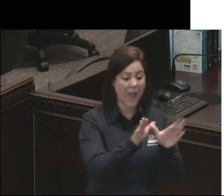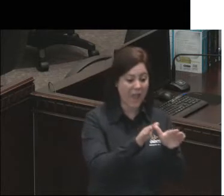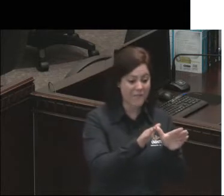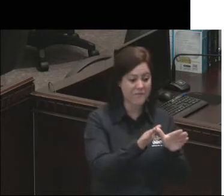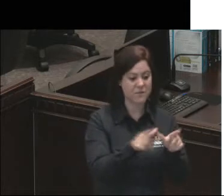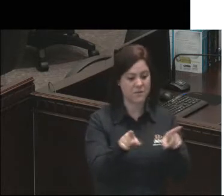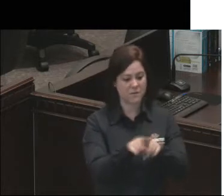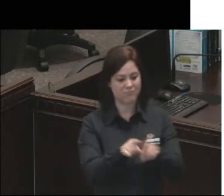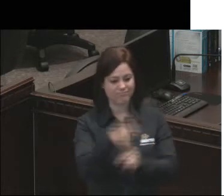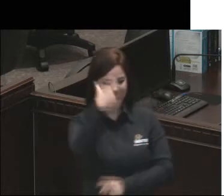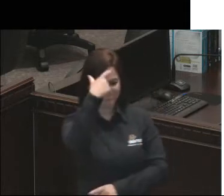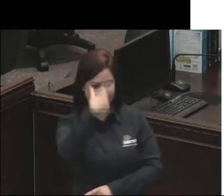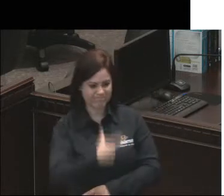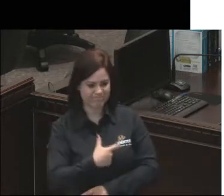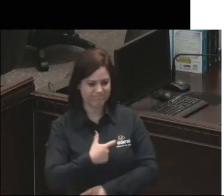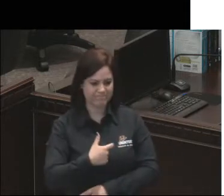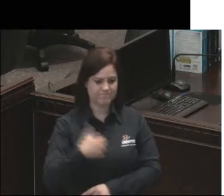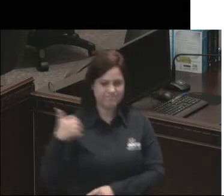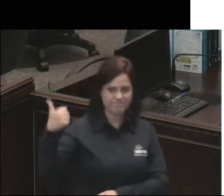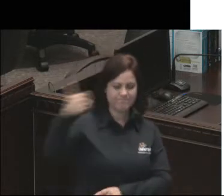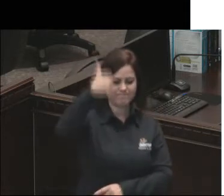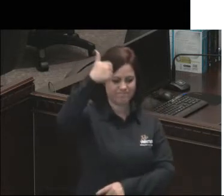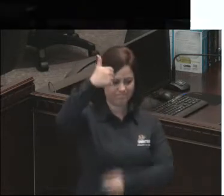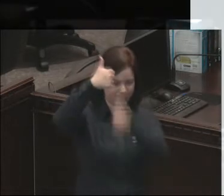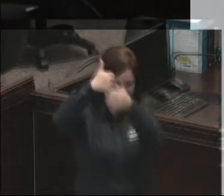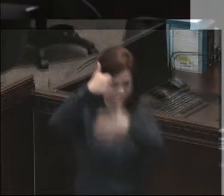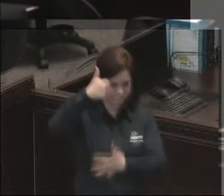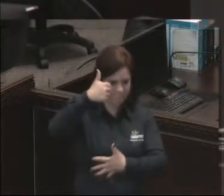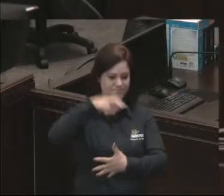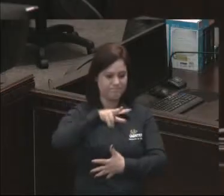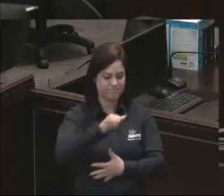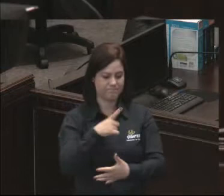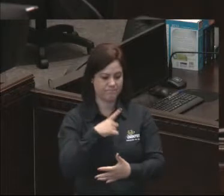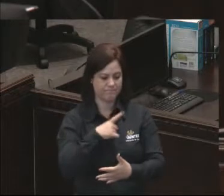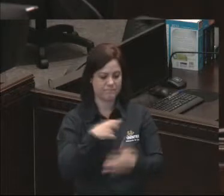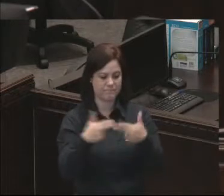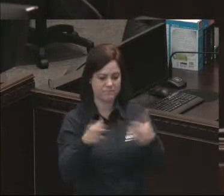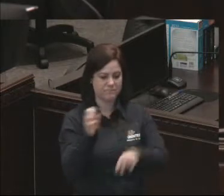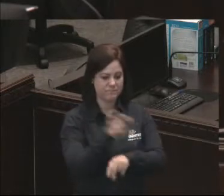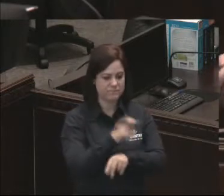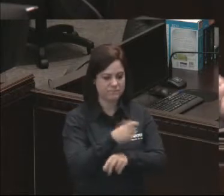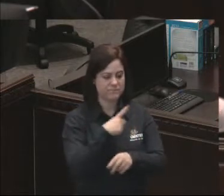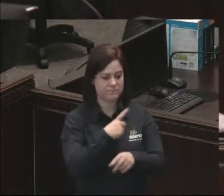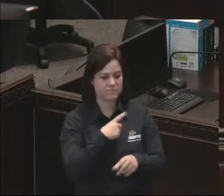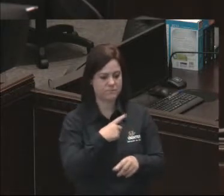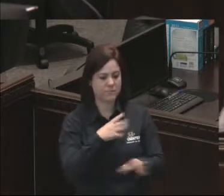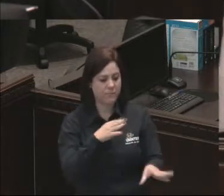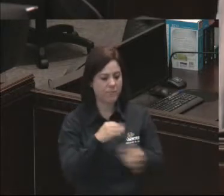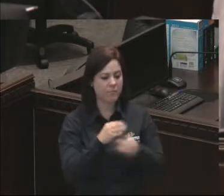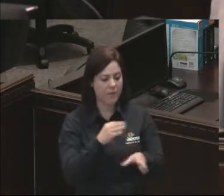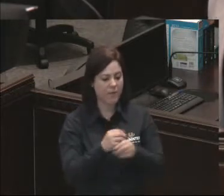cadeia, são os que mais vão acumular essas substâncias. Elas ficam geralmente acumuladas no tecido